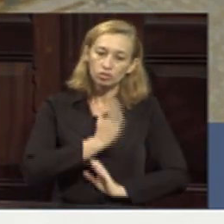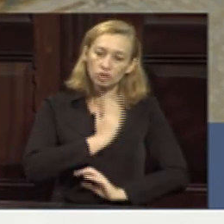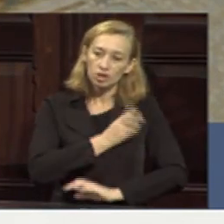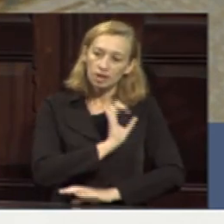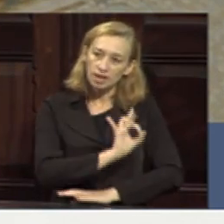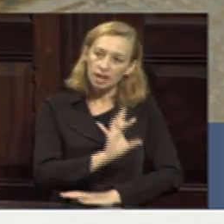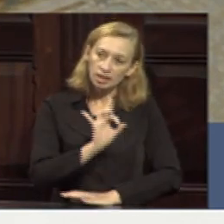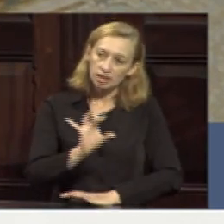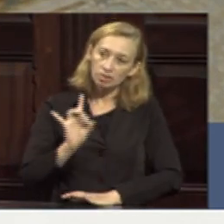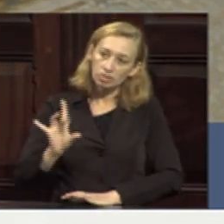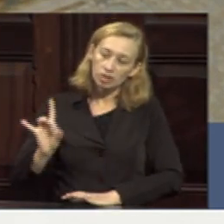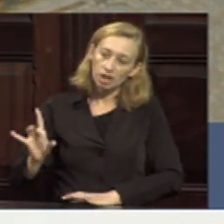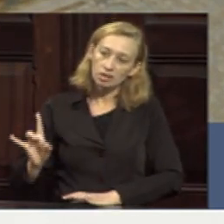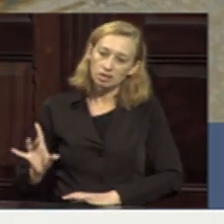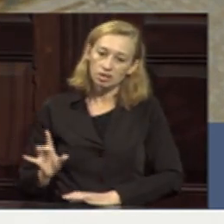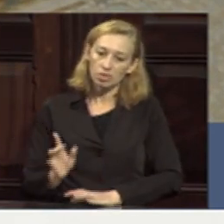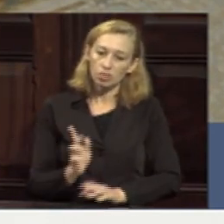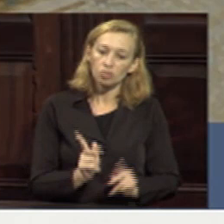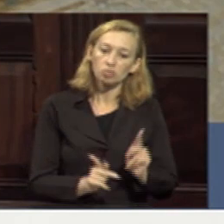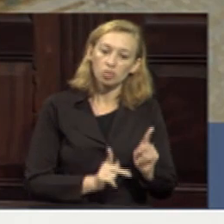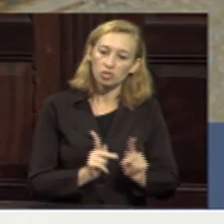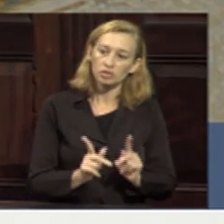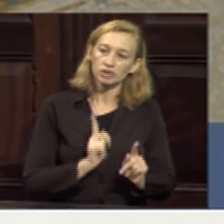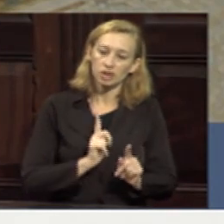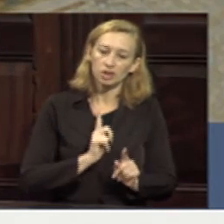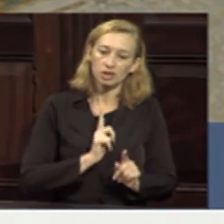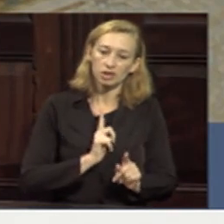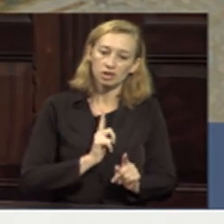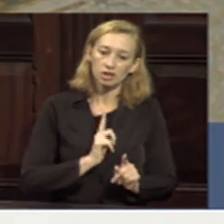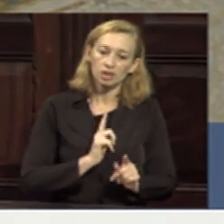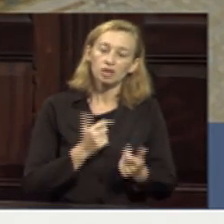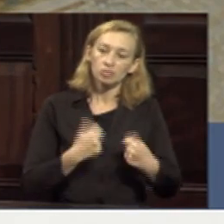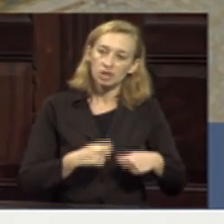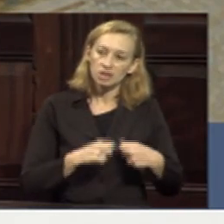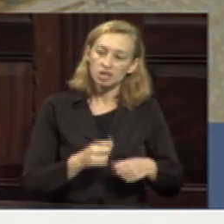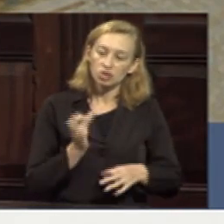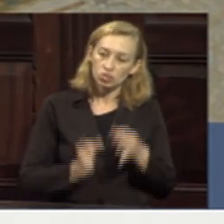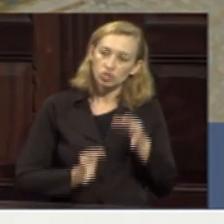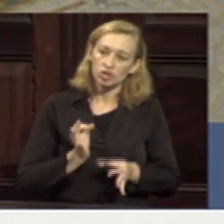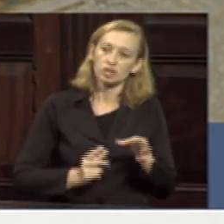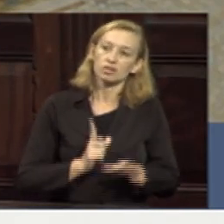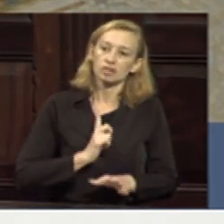não se cala, de que é preciso se fazer justiça,